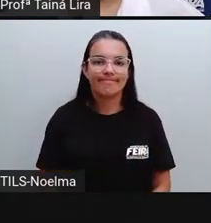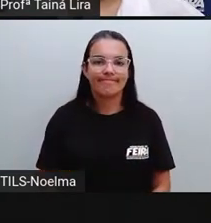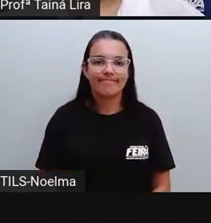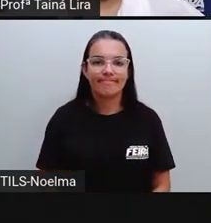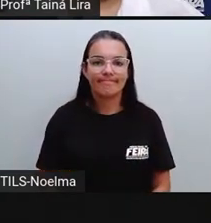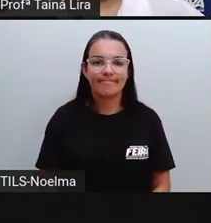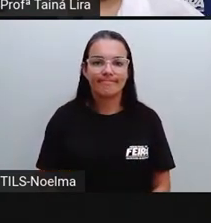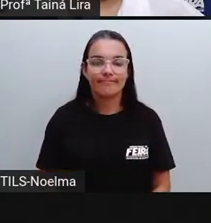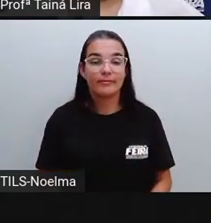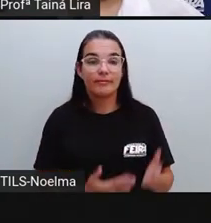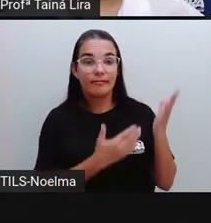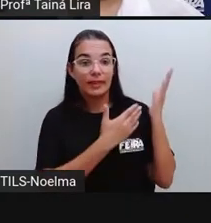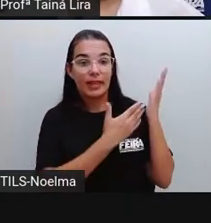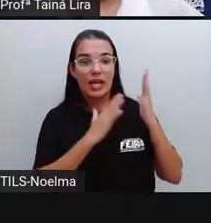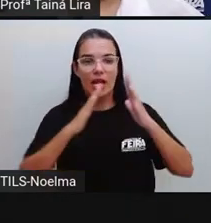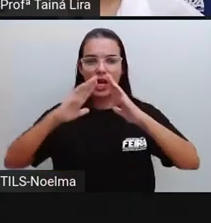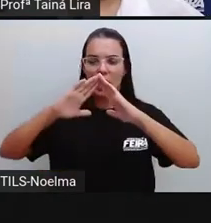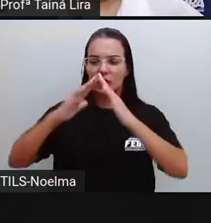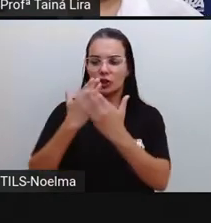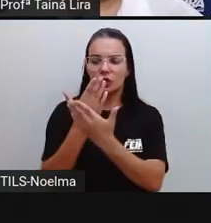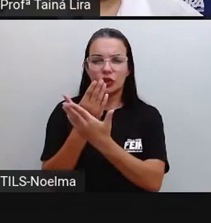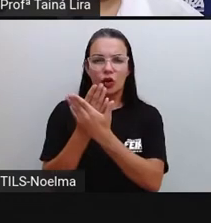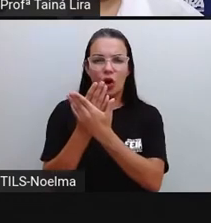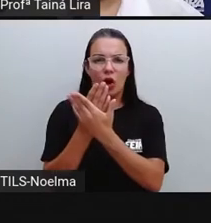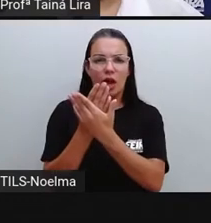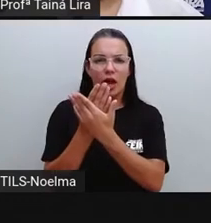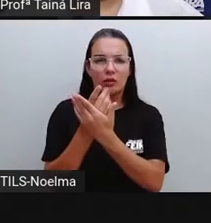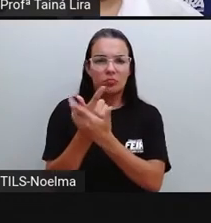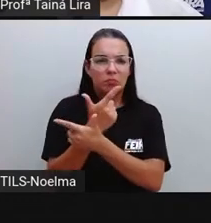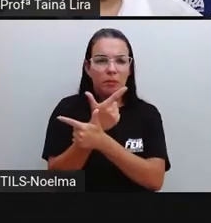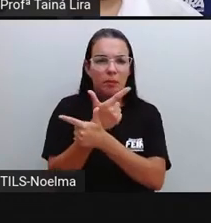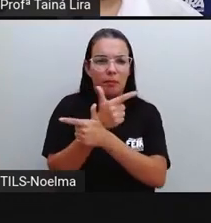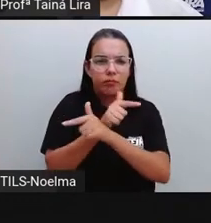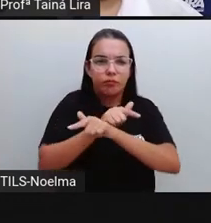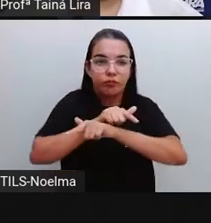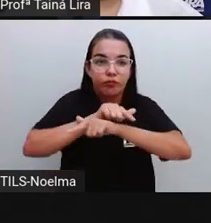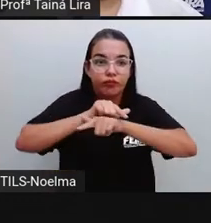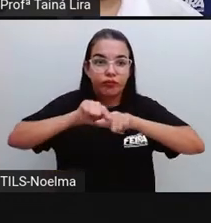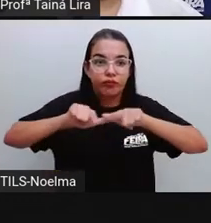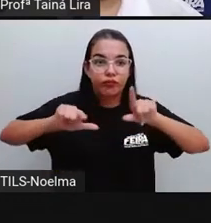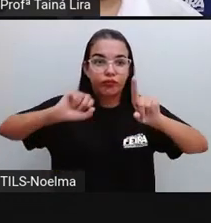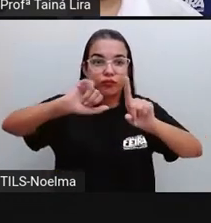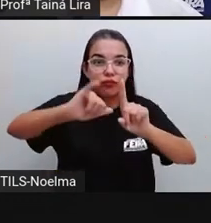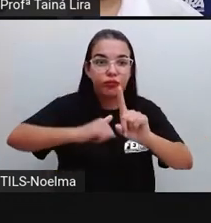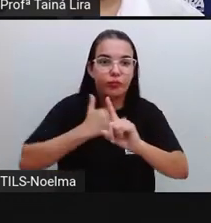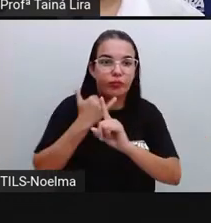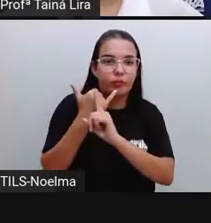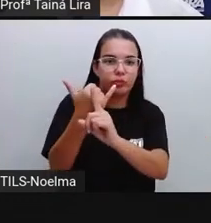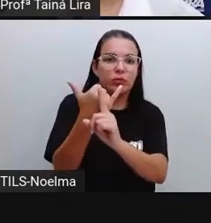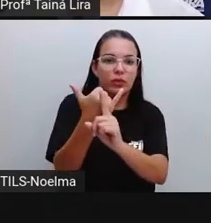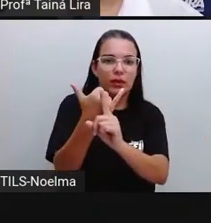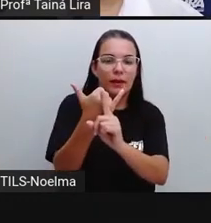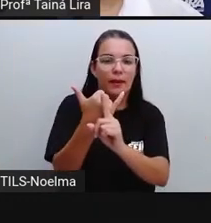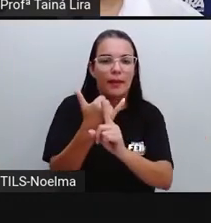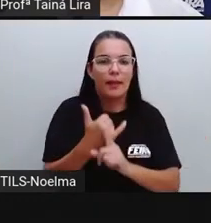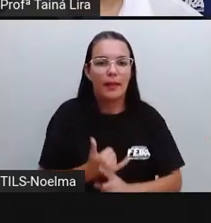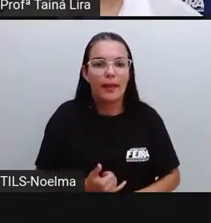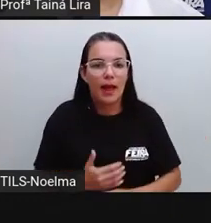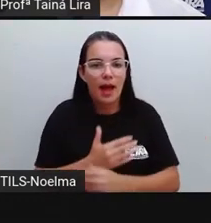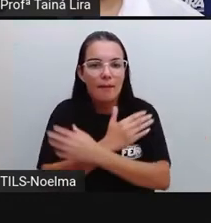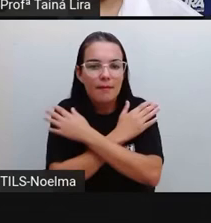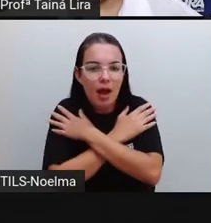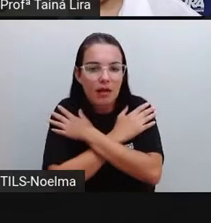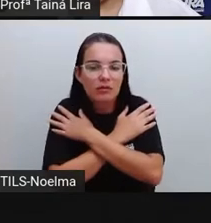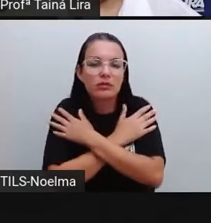Escola sem bullying. Abrace programas preventivos. Então, ó, esse